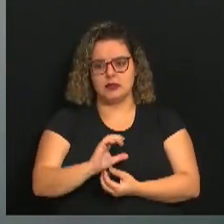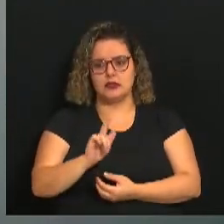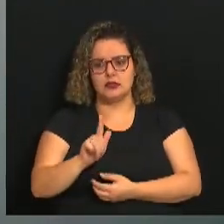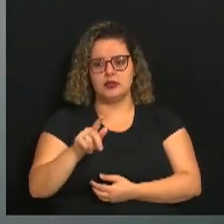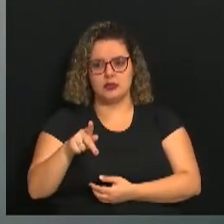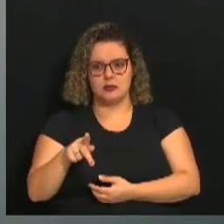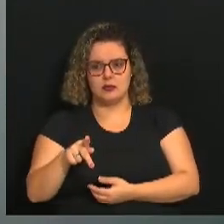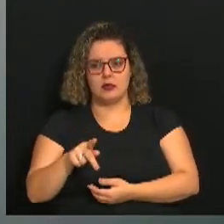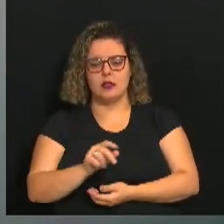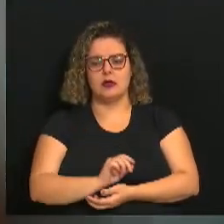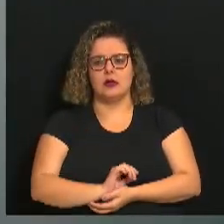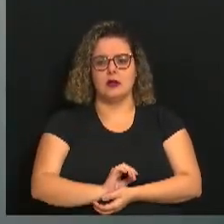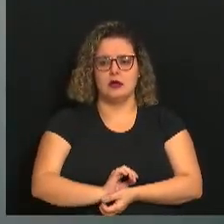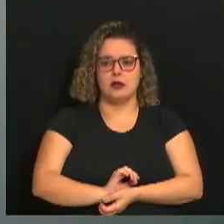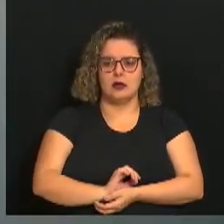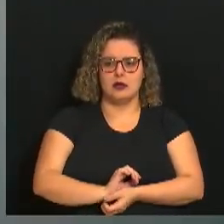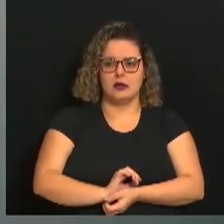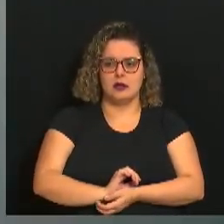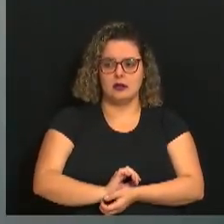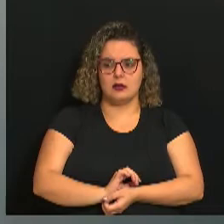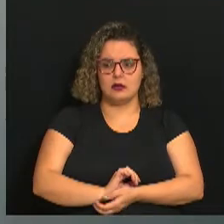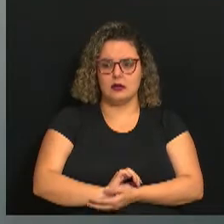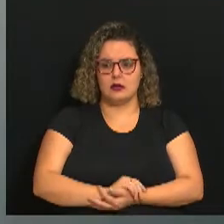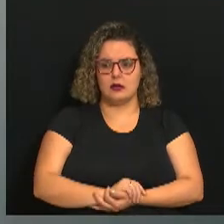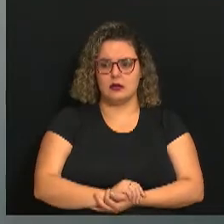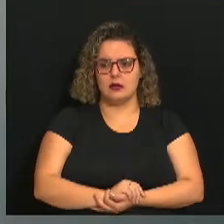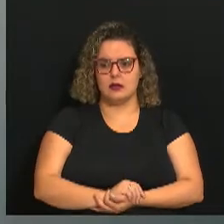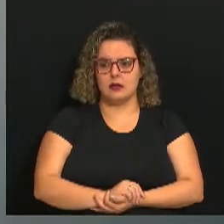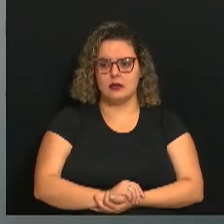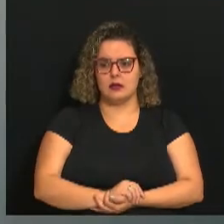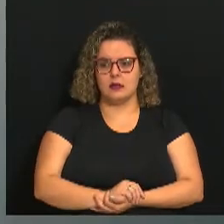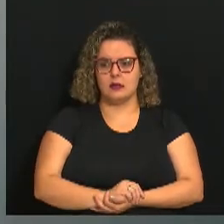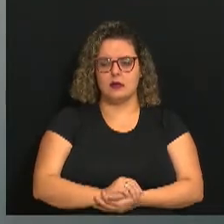tá? Com acompanhamento do Departamento de Apoio à Escola,